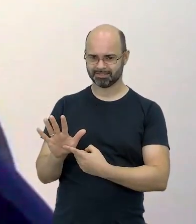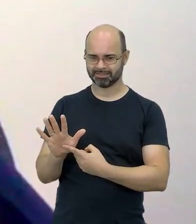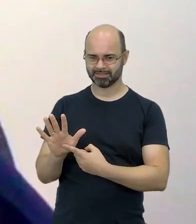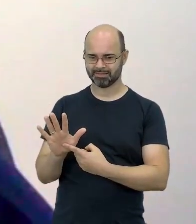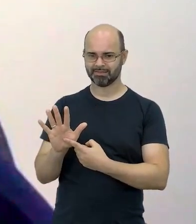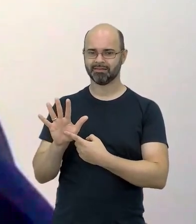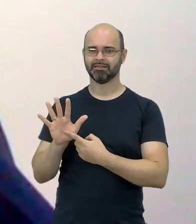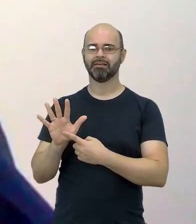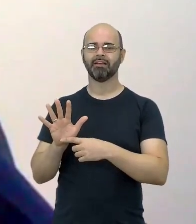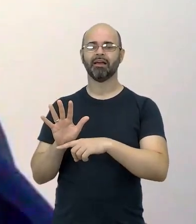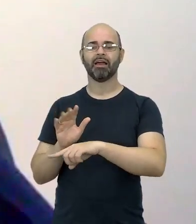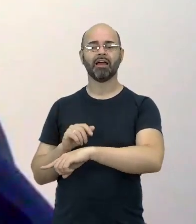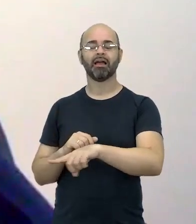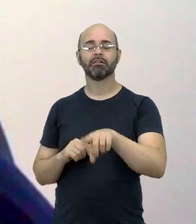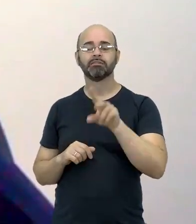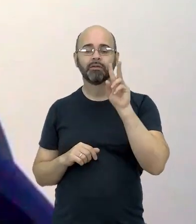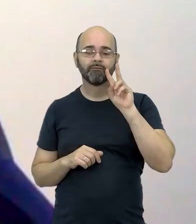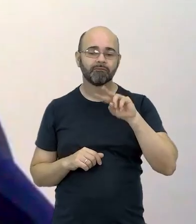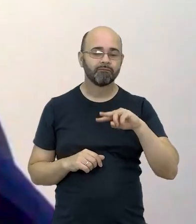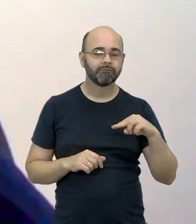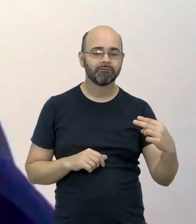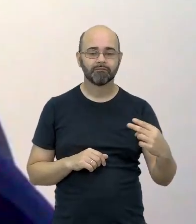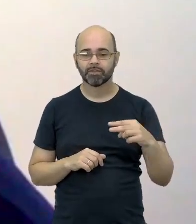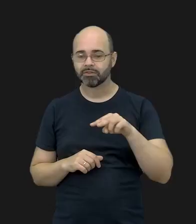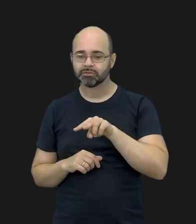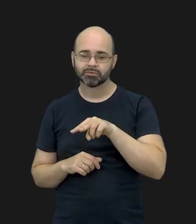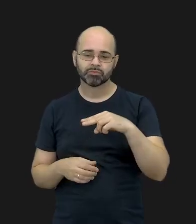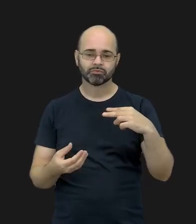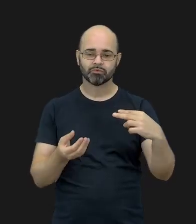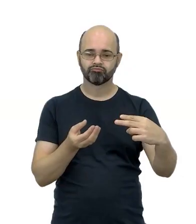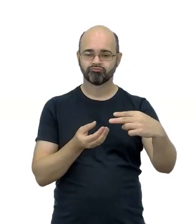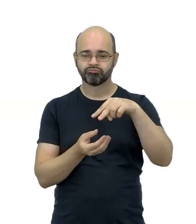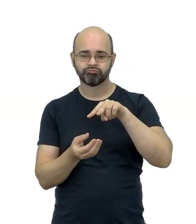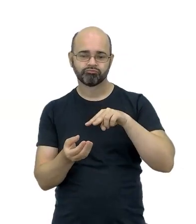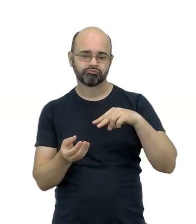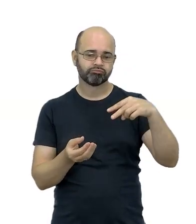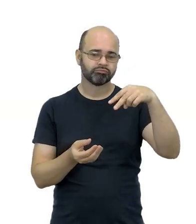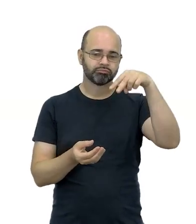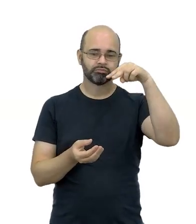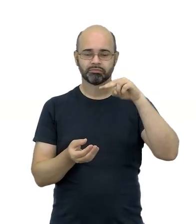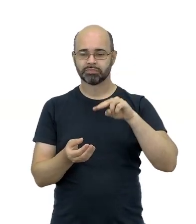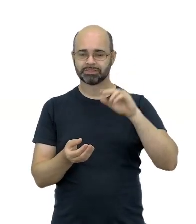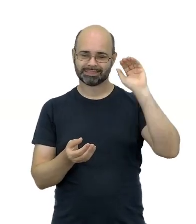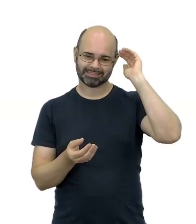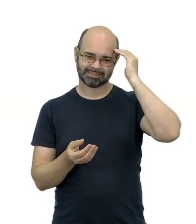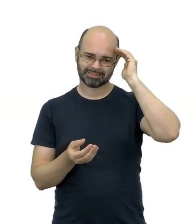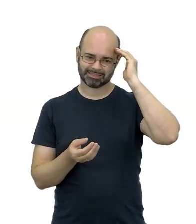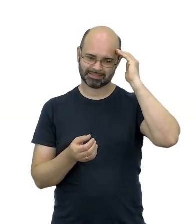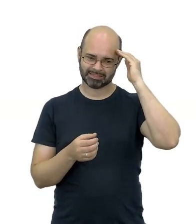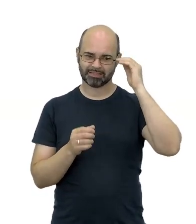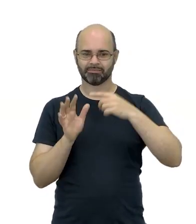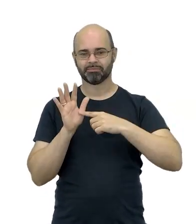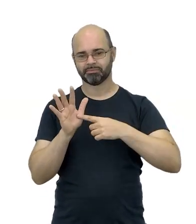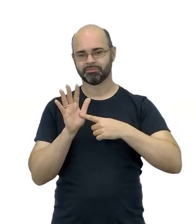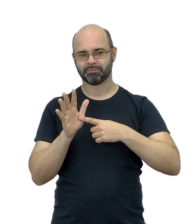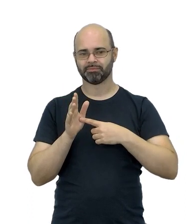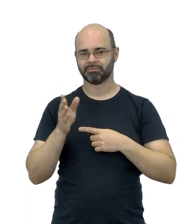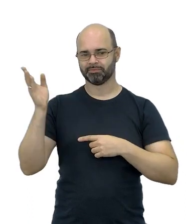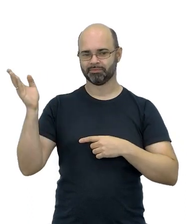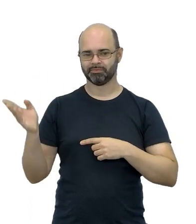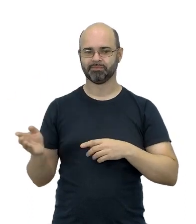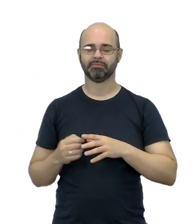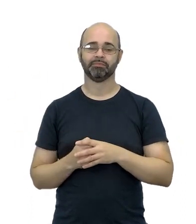que eles possam visualizar isso que a gente está fazendo de indicação. Então, eu trouxe aqui